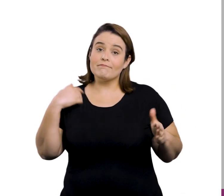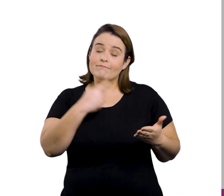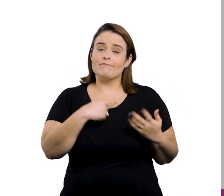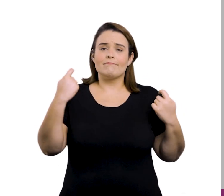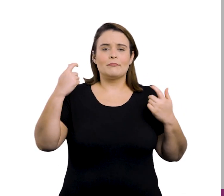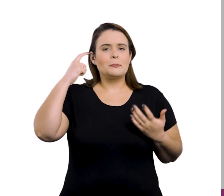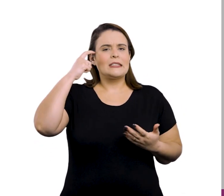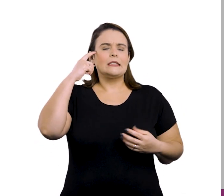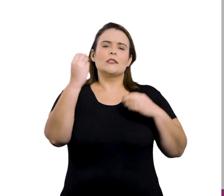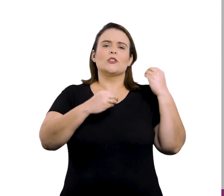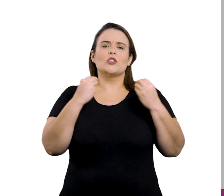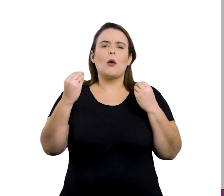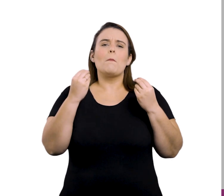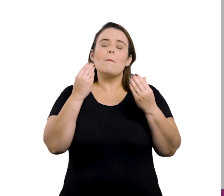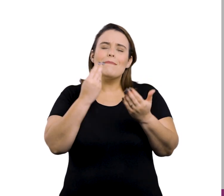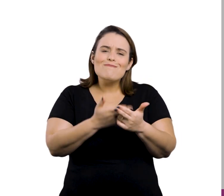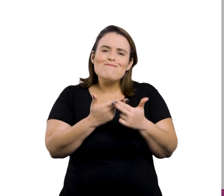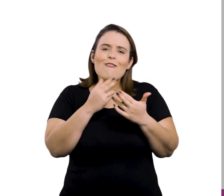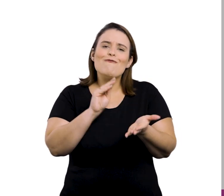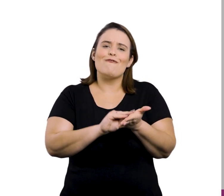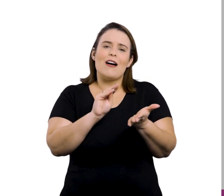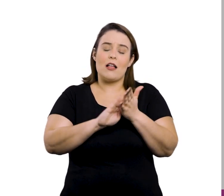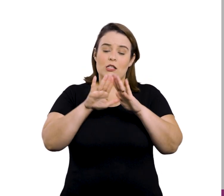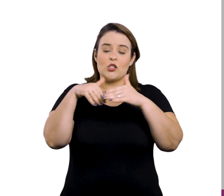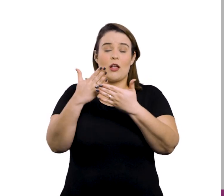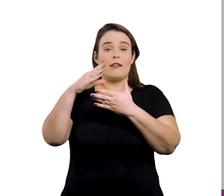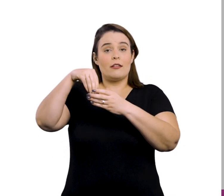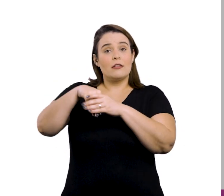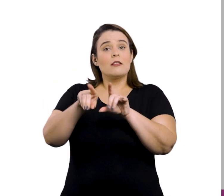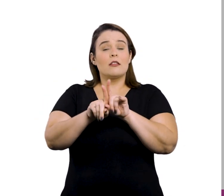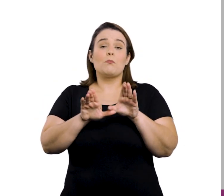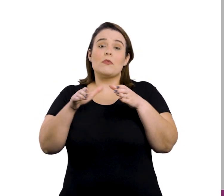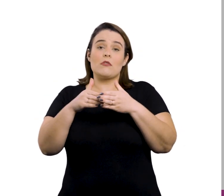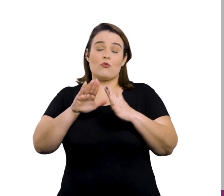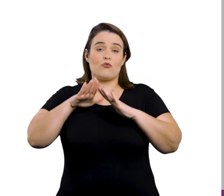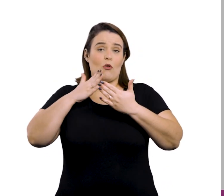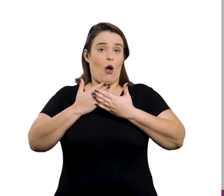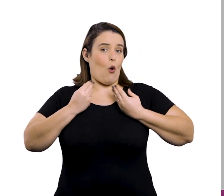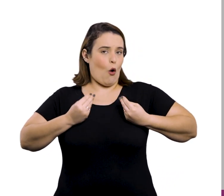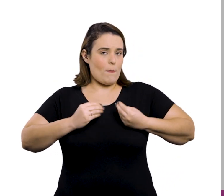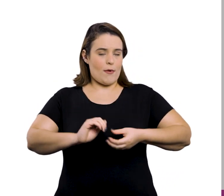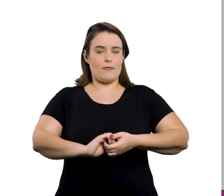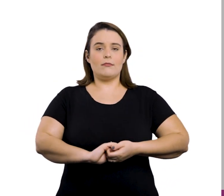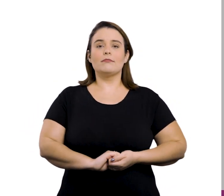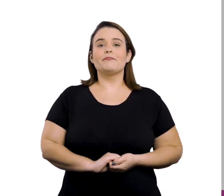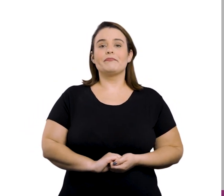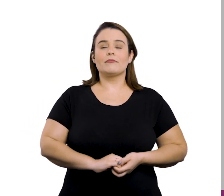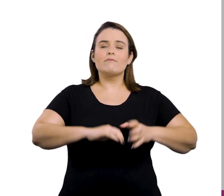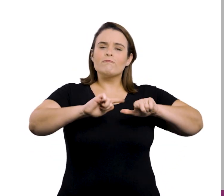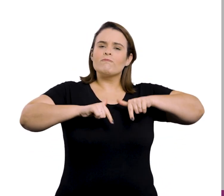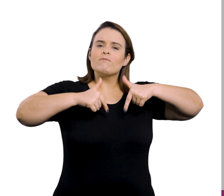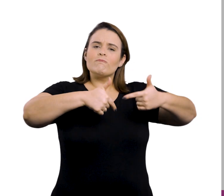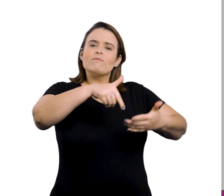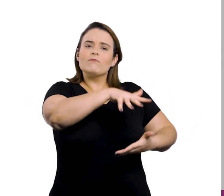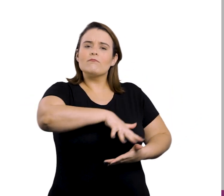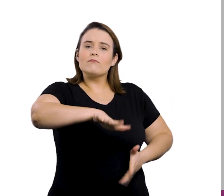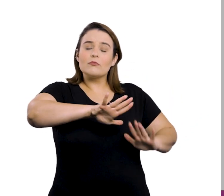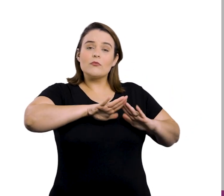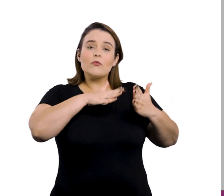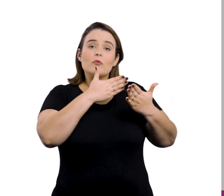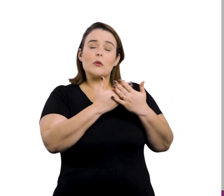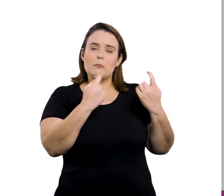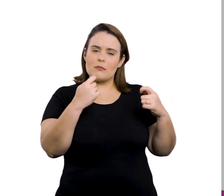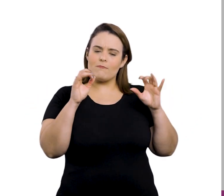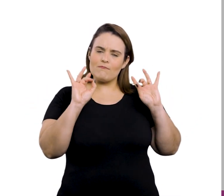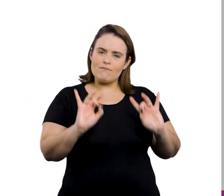com a intolerância nas escolas e junto às nossas comunidades escolares. Abre aspas. Lutar para que o espaço da